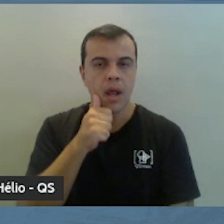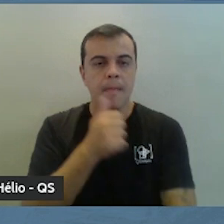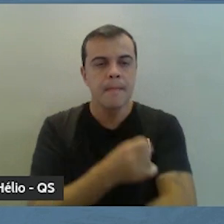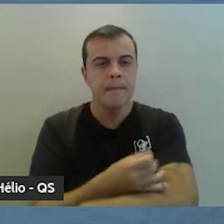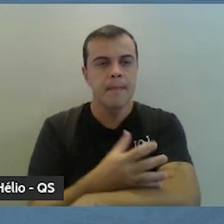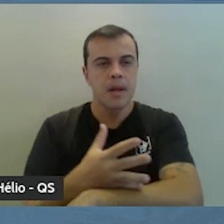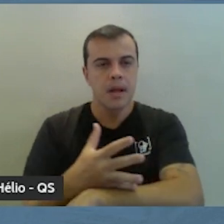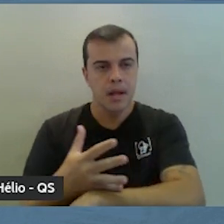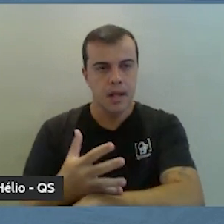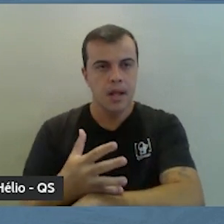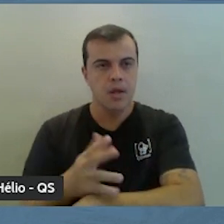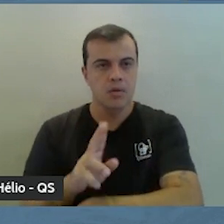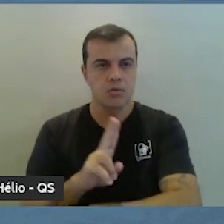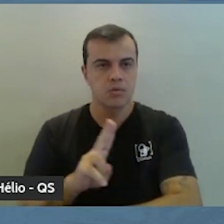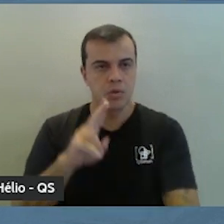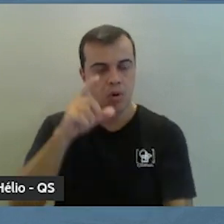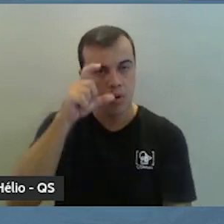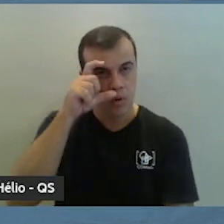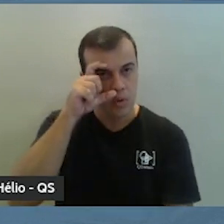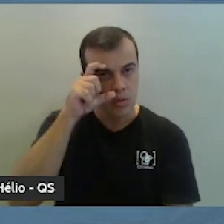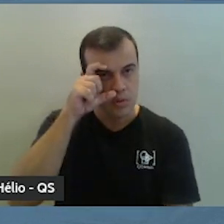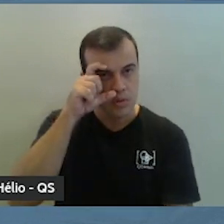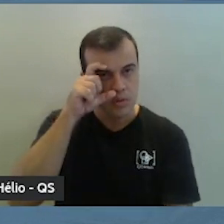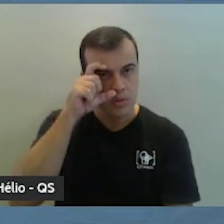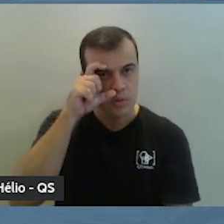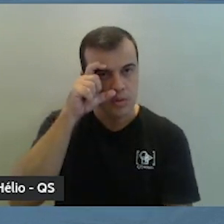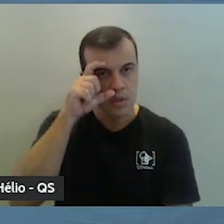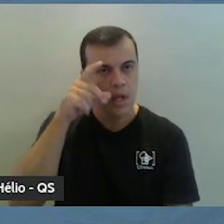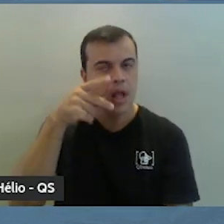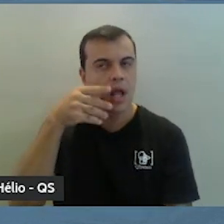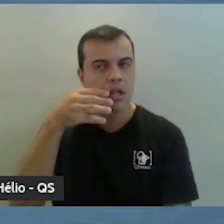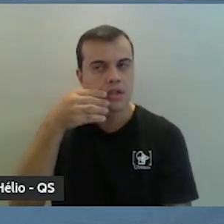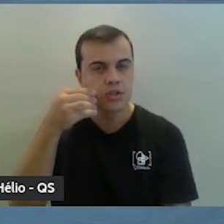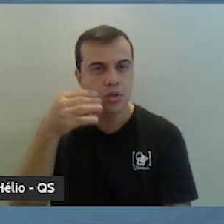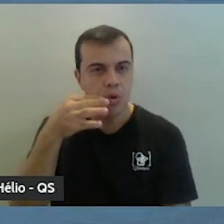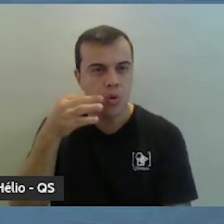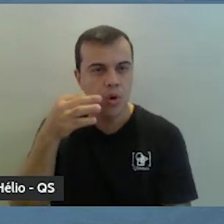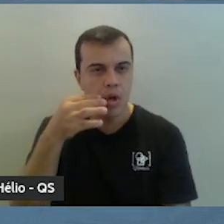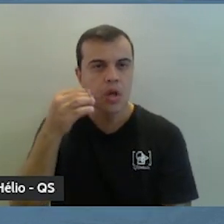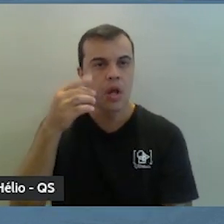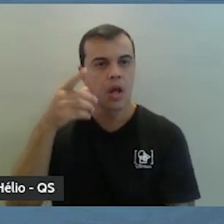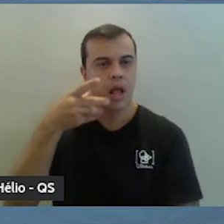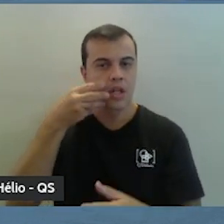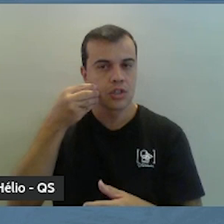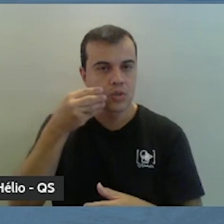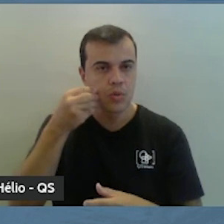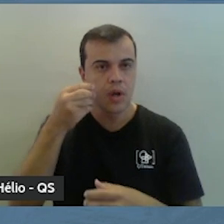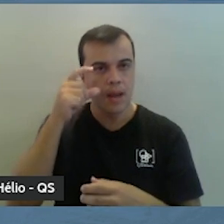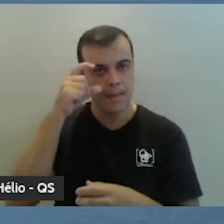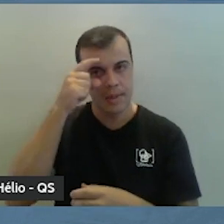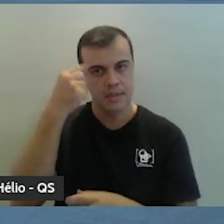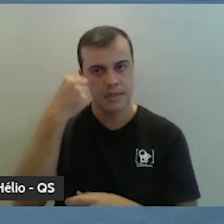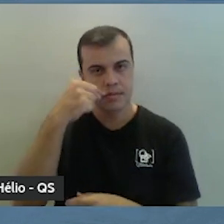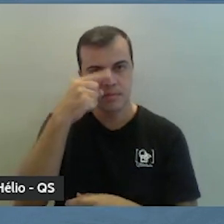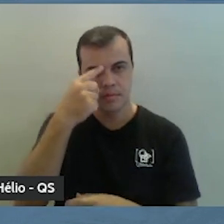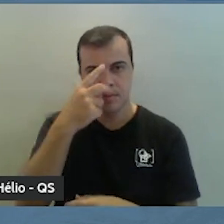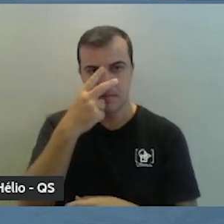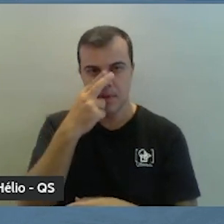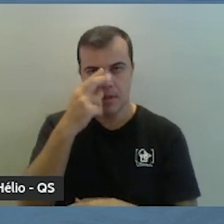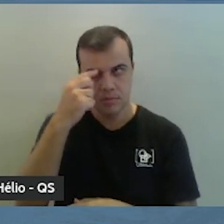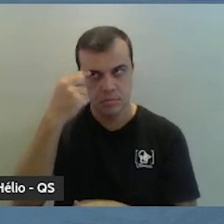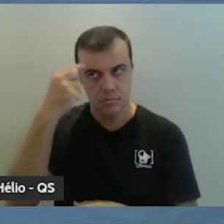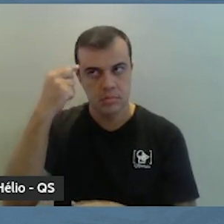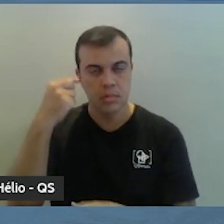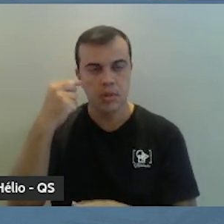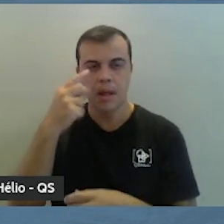branca, uso óculos em formato de gatinho, com a armação como se fosse